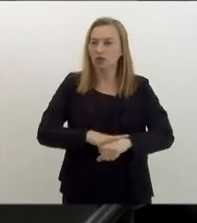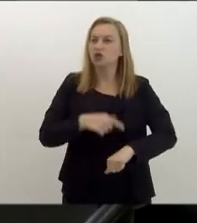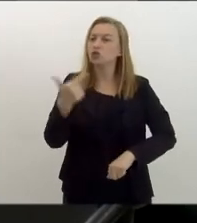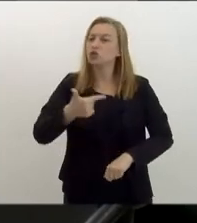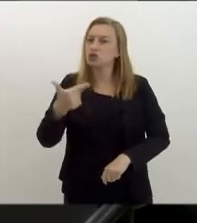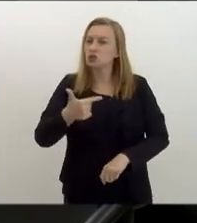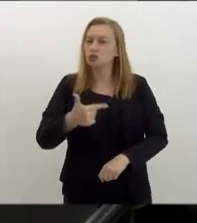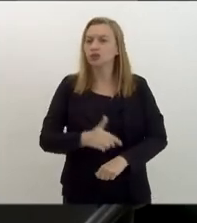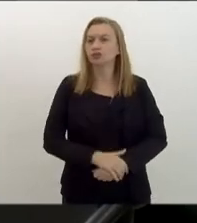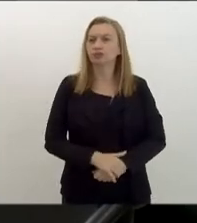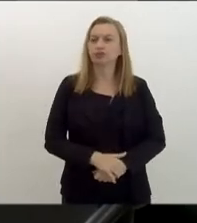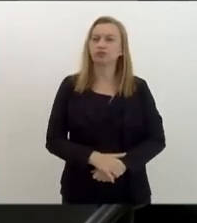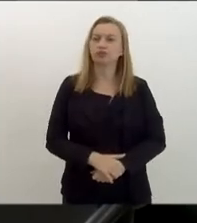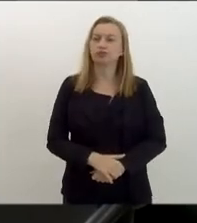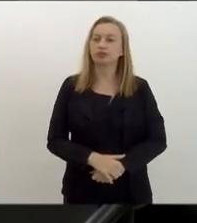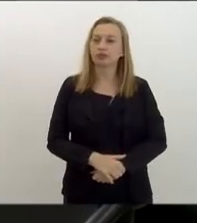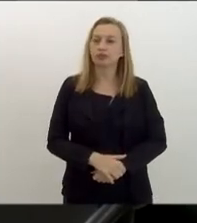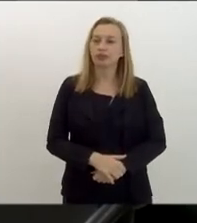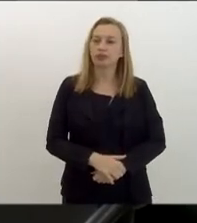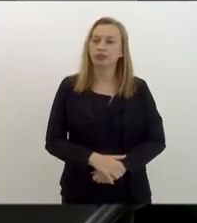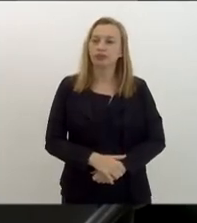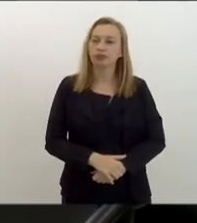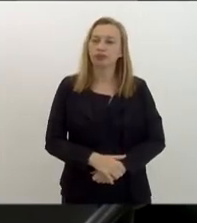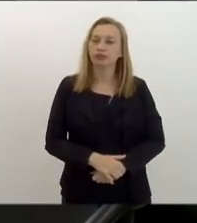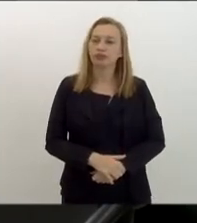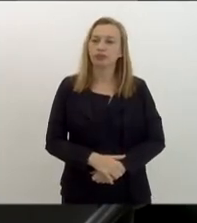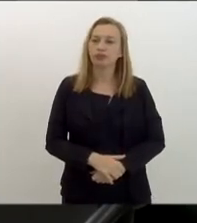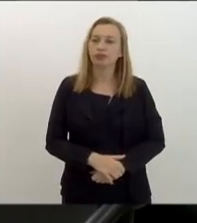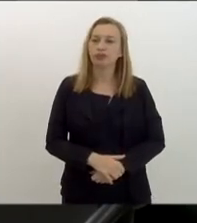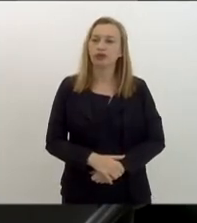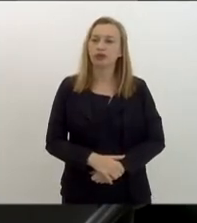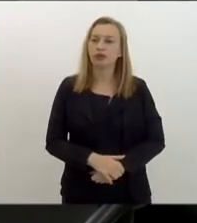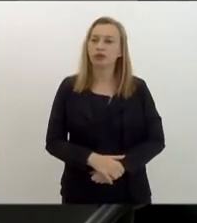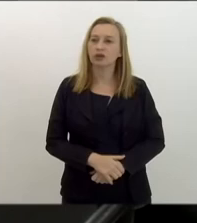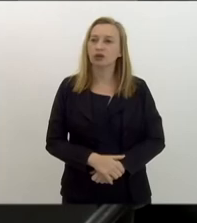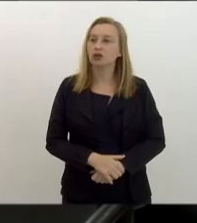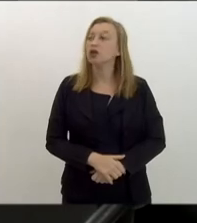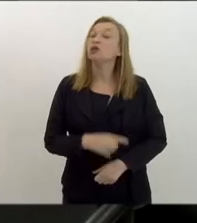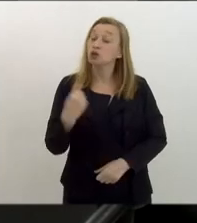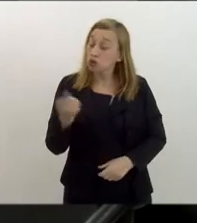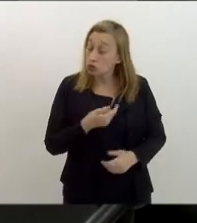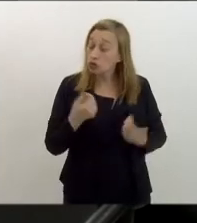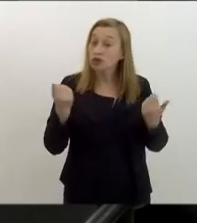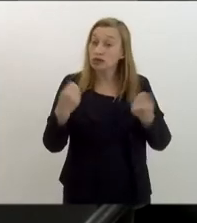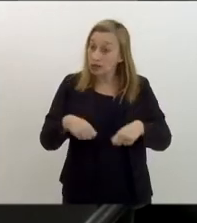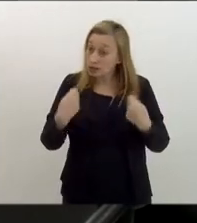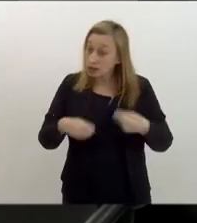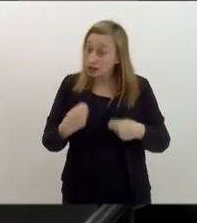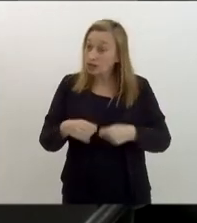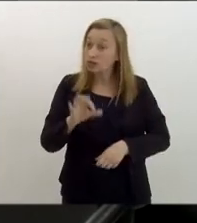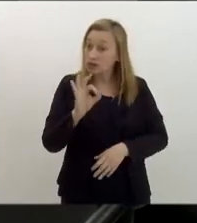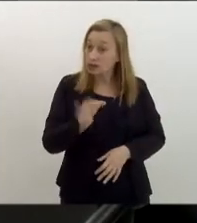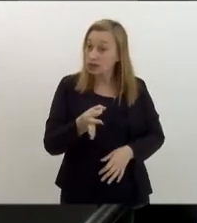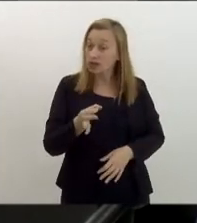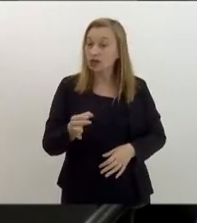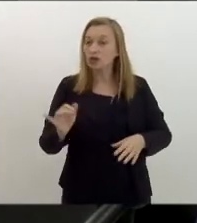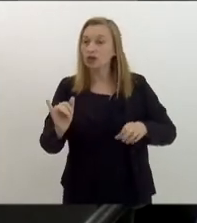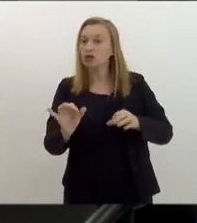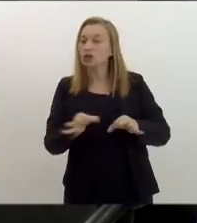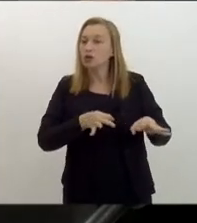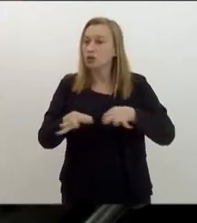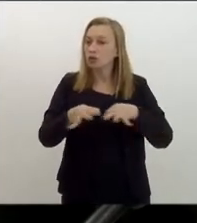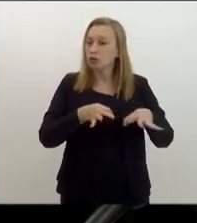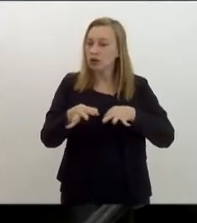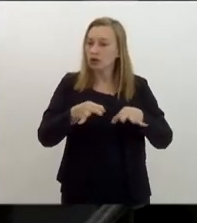O segundo. É aquilo que a gente necessita aprovisionar que o plano